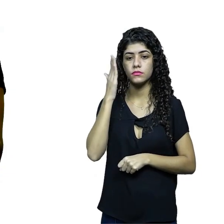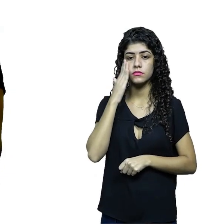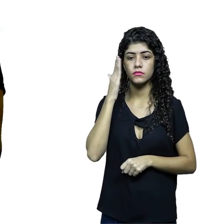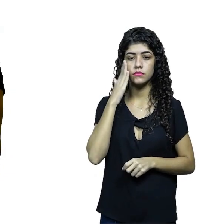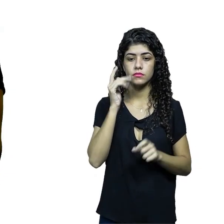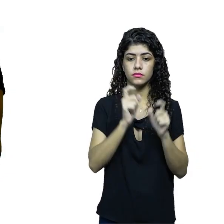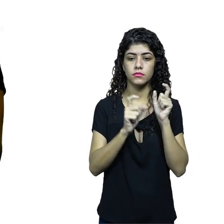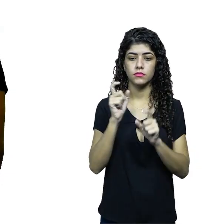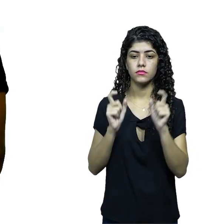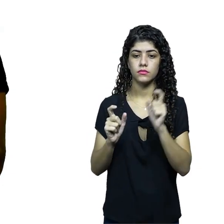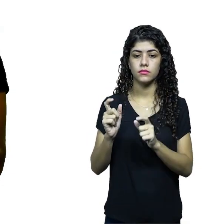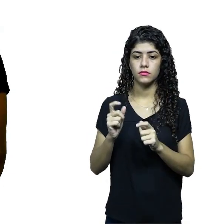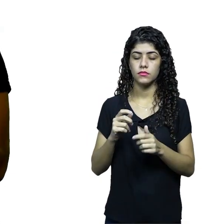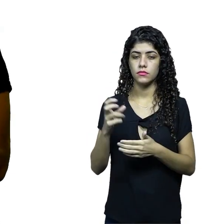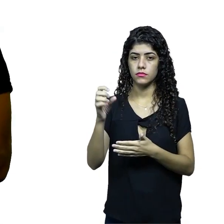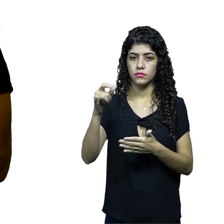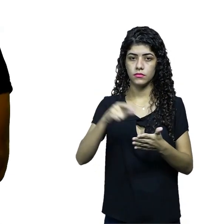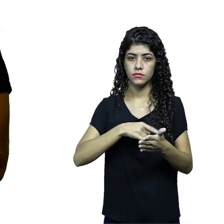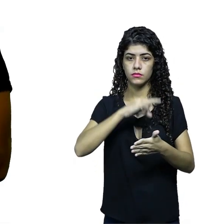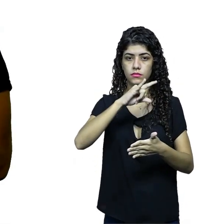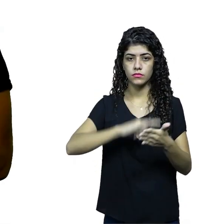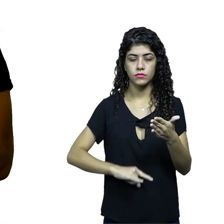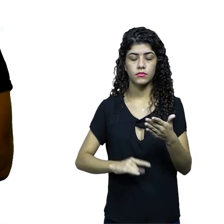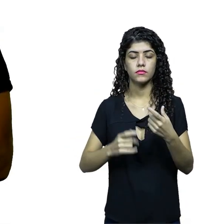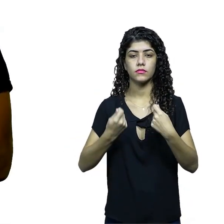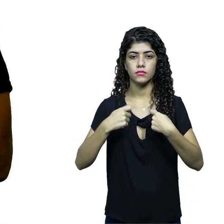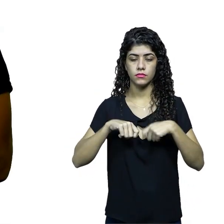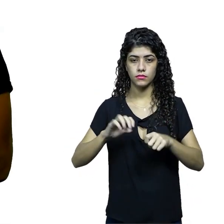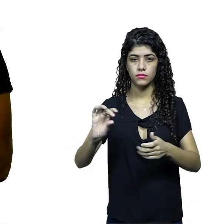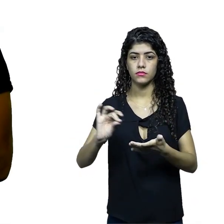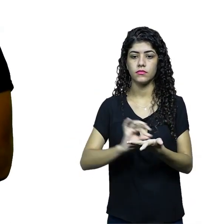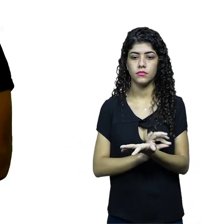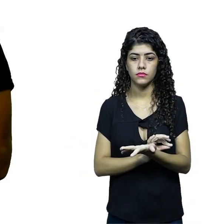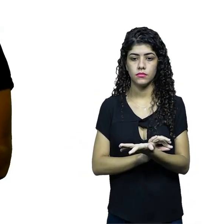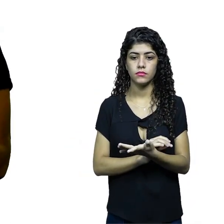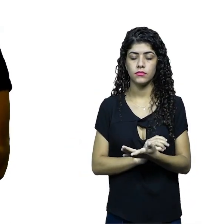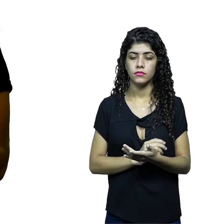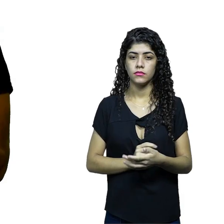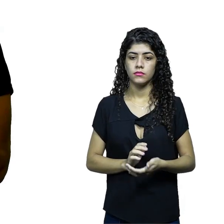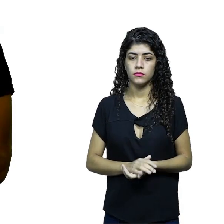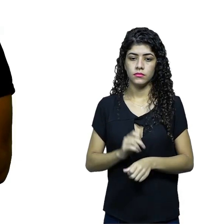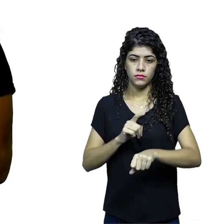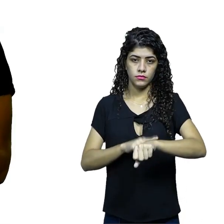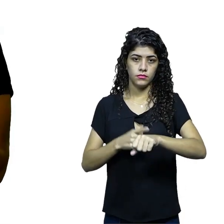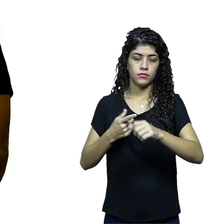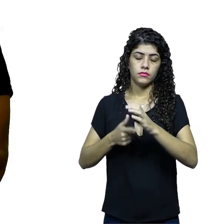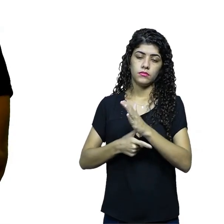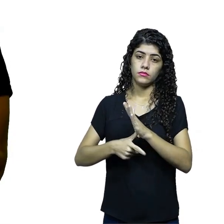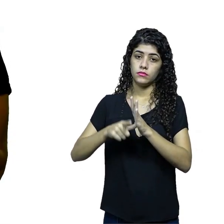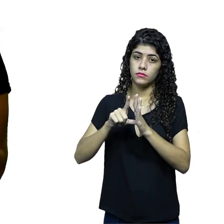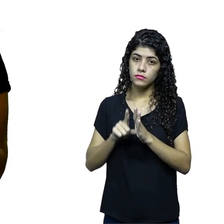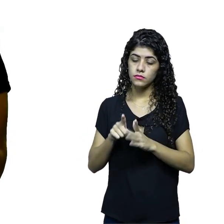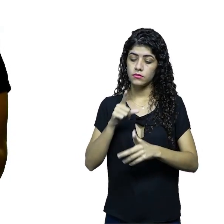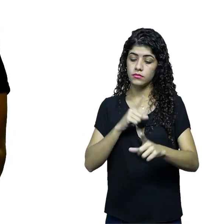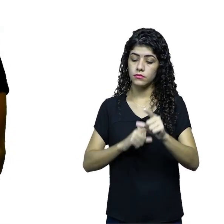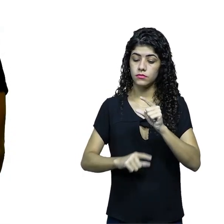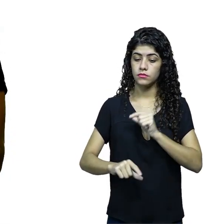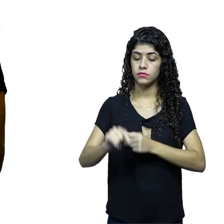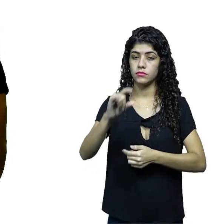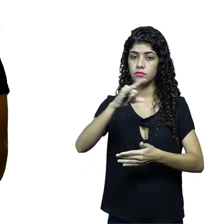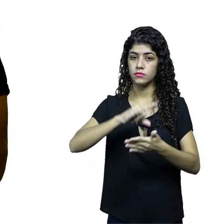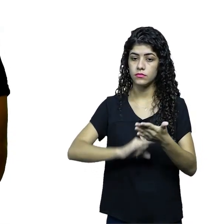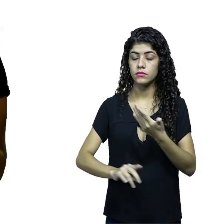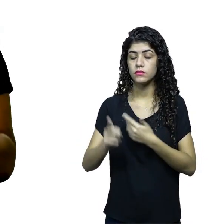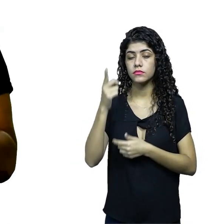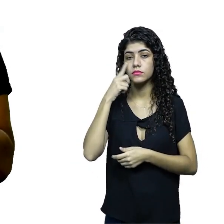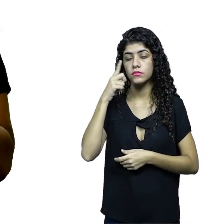Deve entender cada um dos documentos necessários para a inscrição. Com muito tempo de antecedência, você já providencia